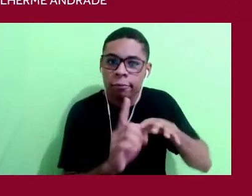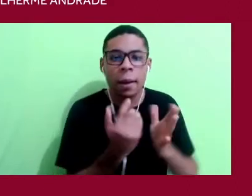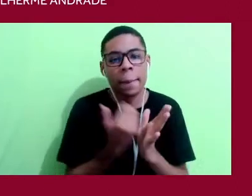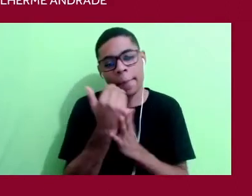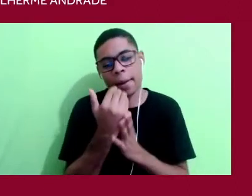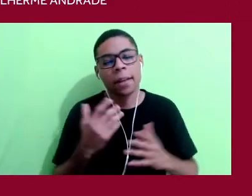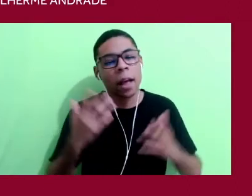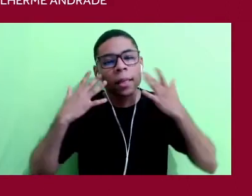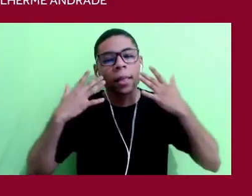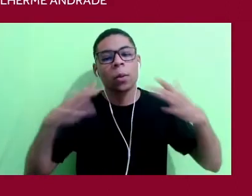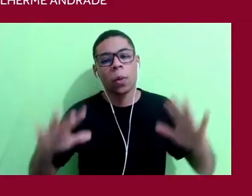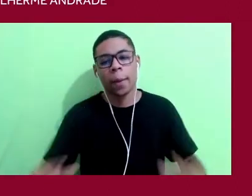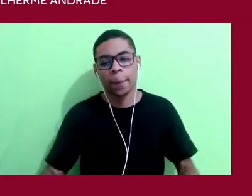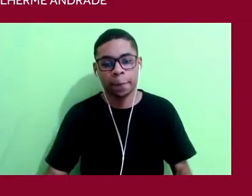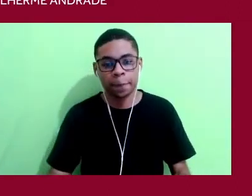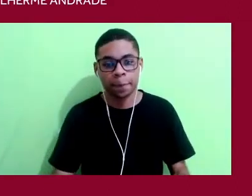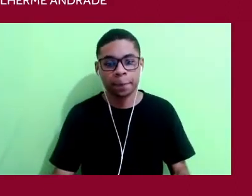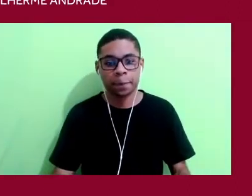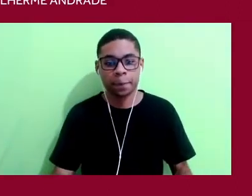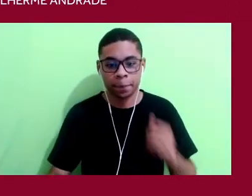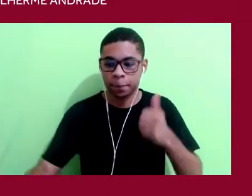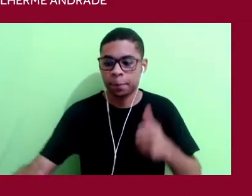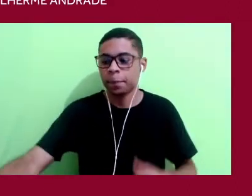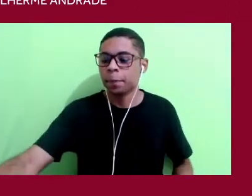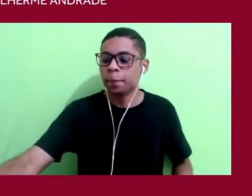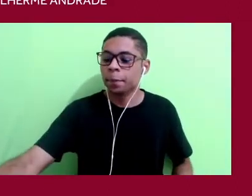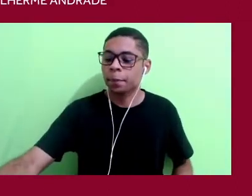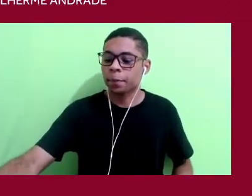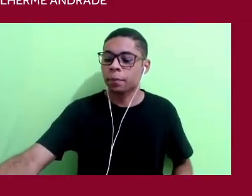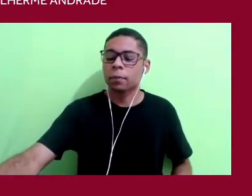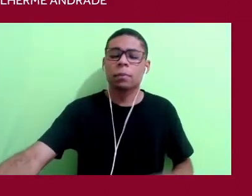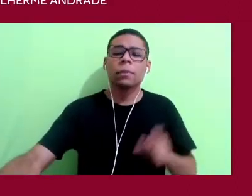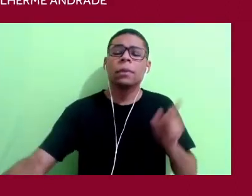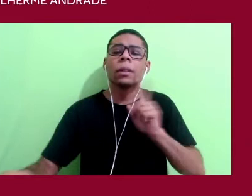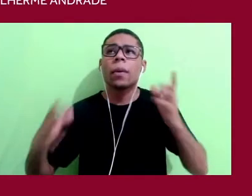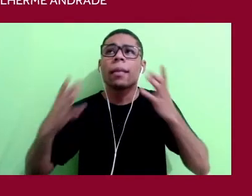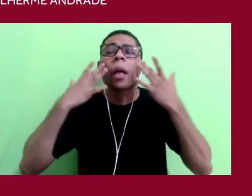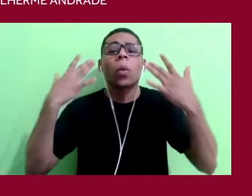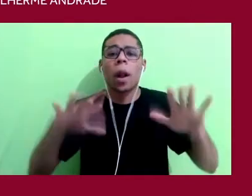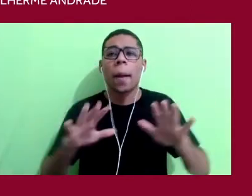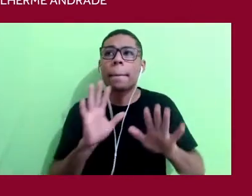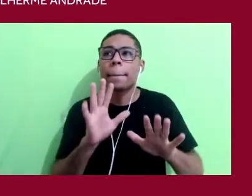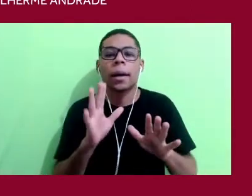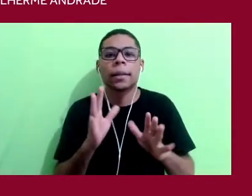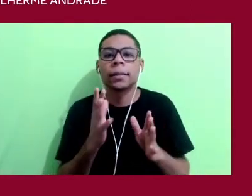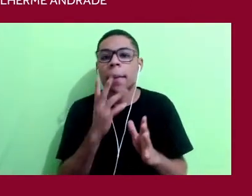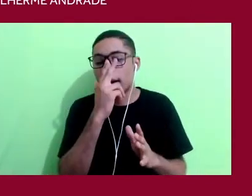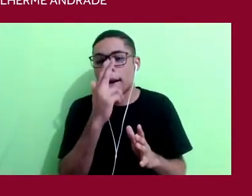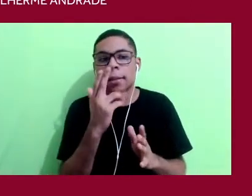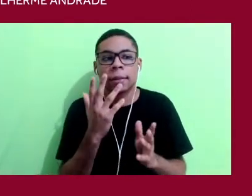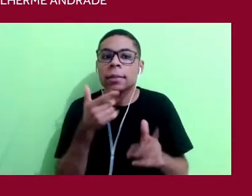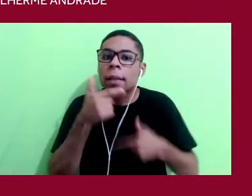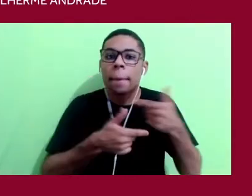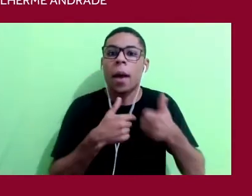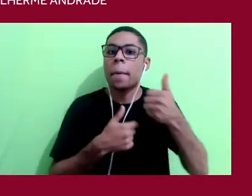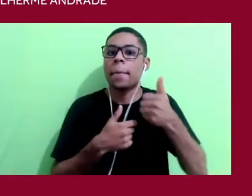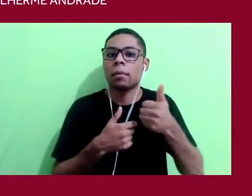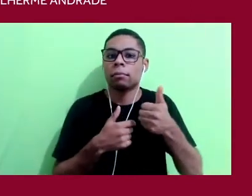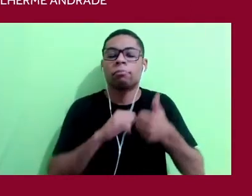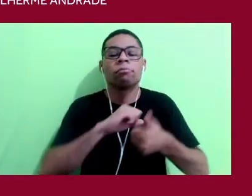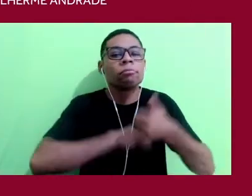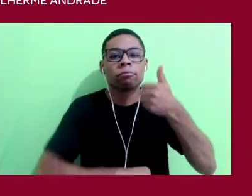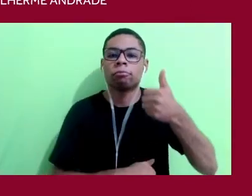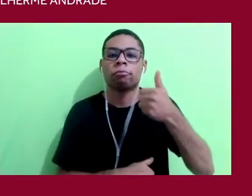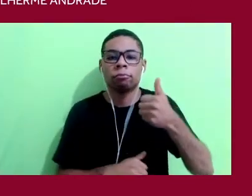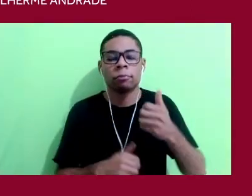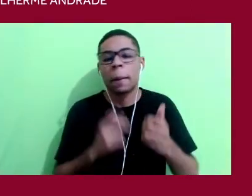mais natural, tá? Não natural, né? Mas como consequência de um trabalho bem feito. Educa a